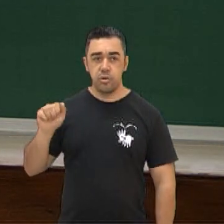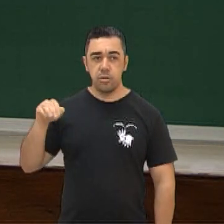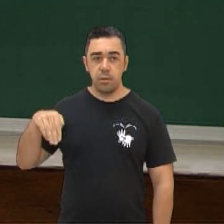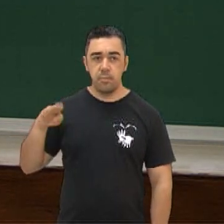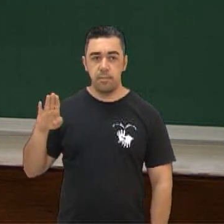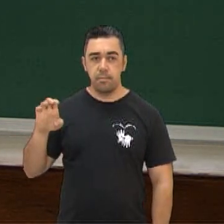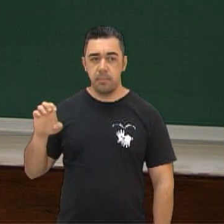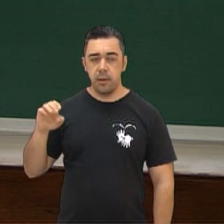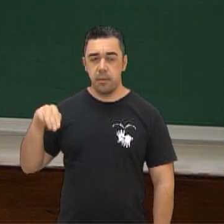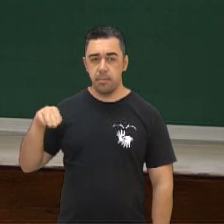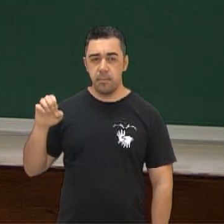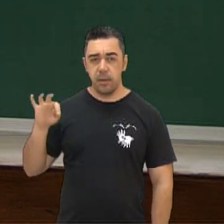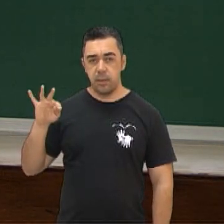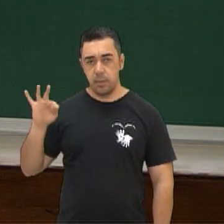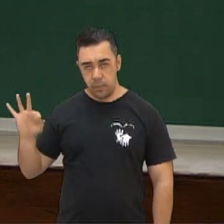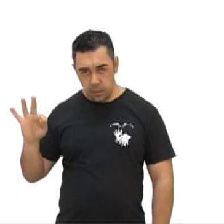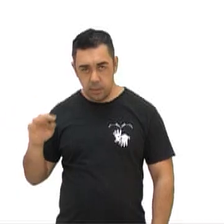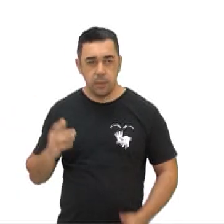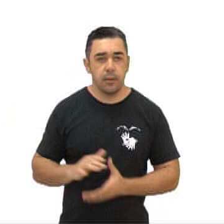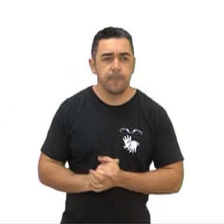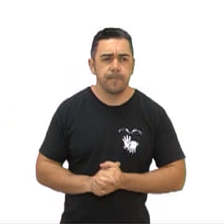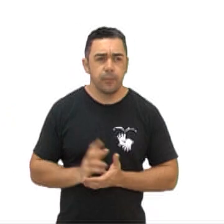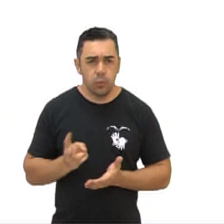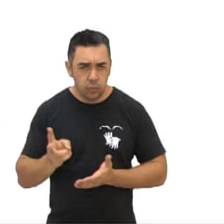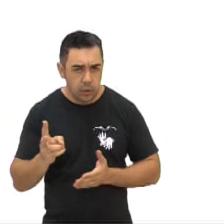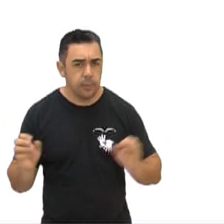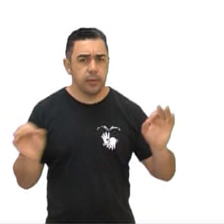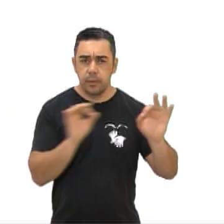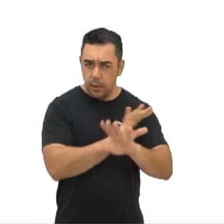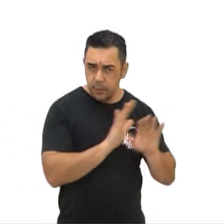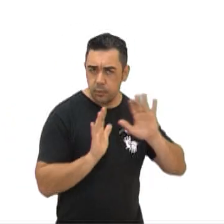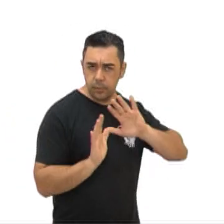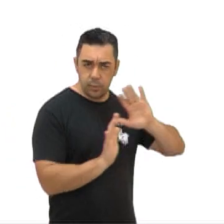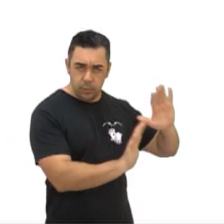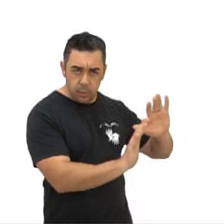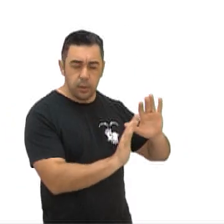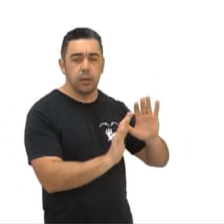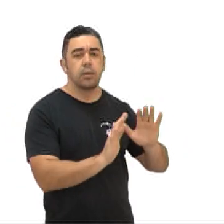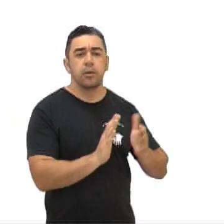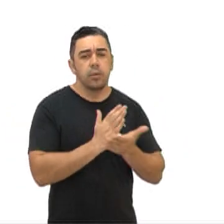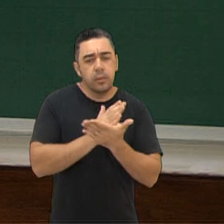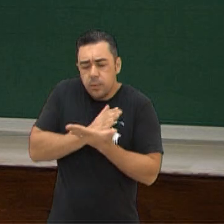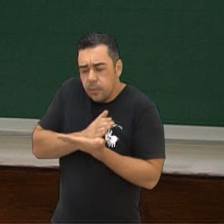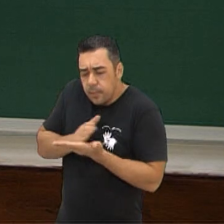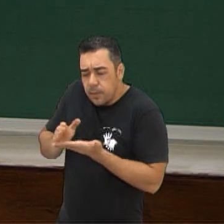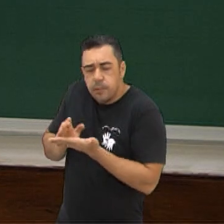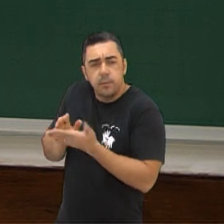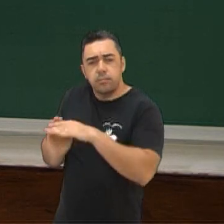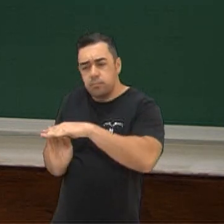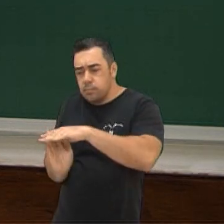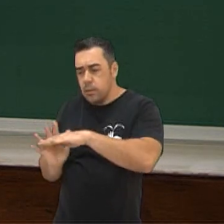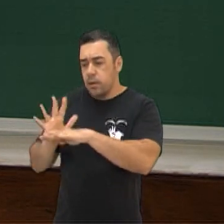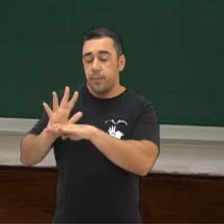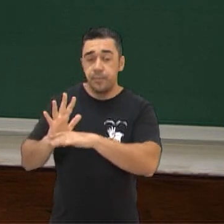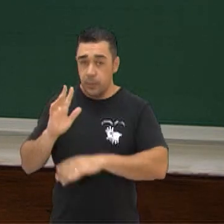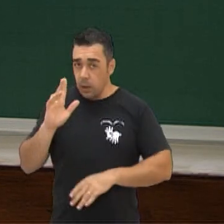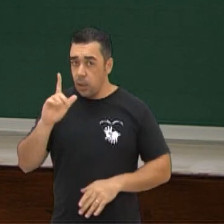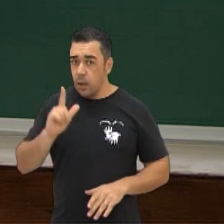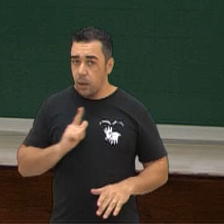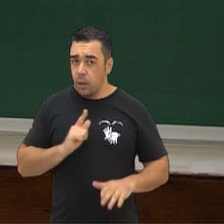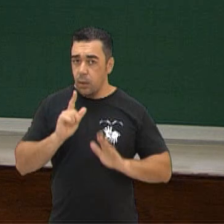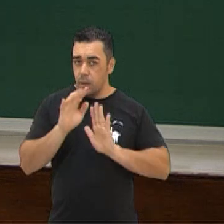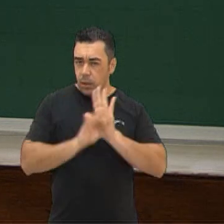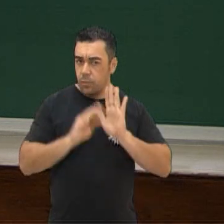até aqui? Então sigamos. Terminamos a nossa leitura de Tecendo Amanhã, é o texto mais canônico do